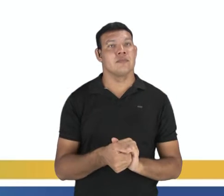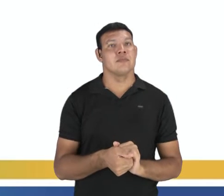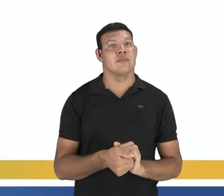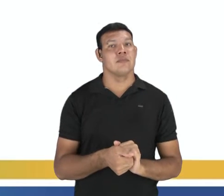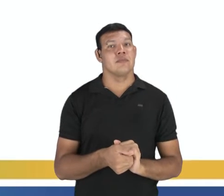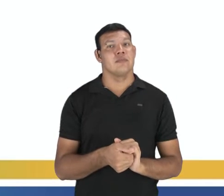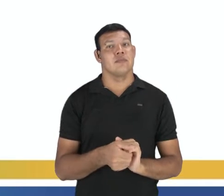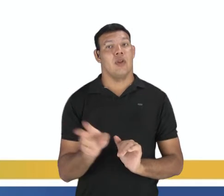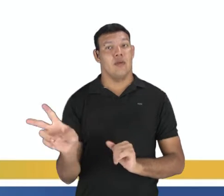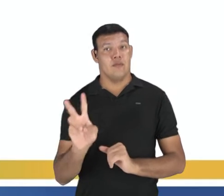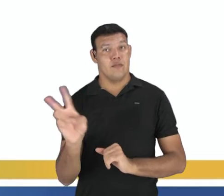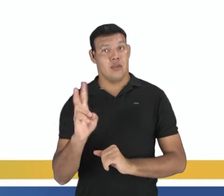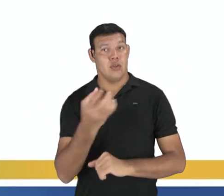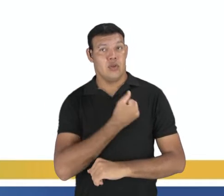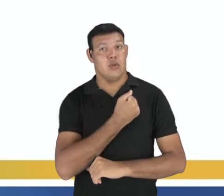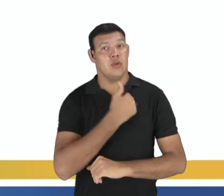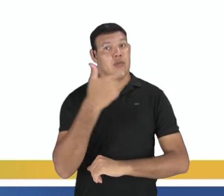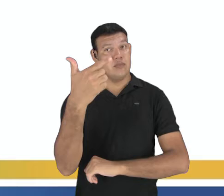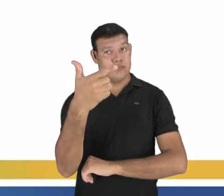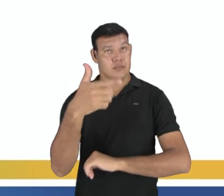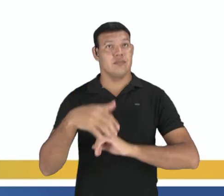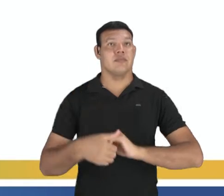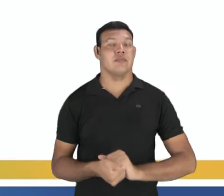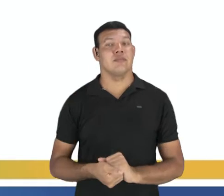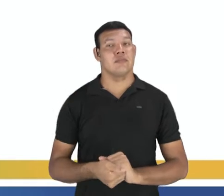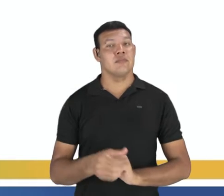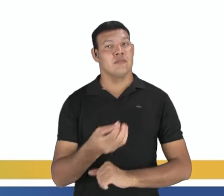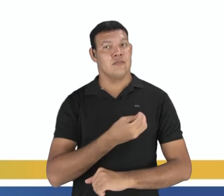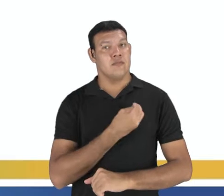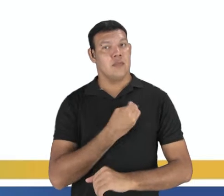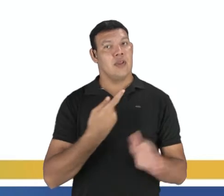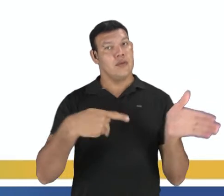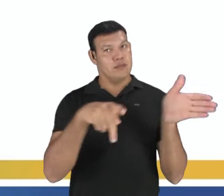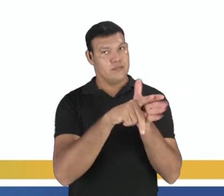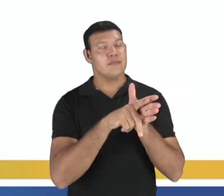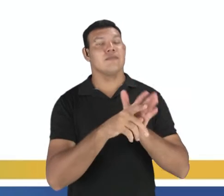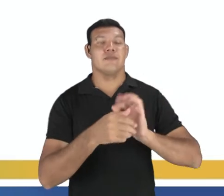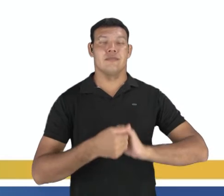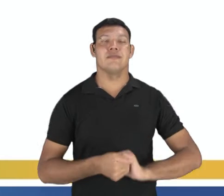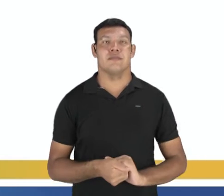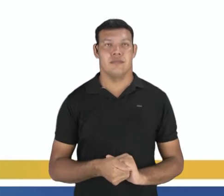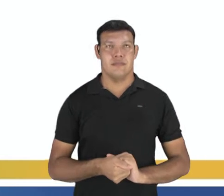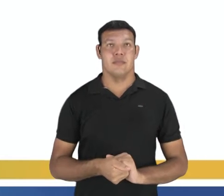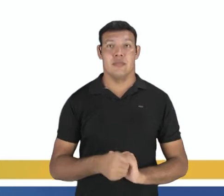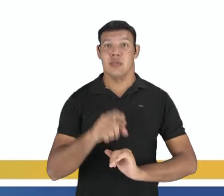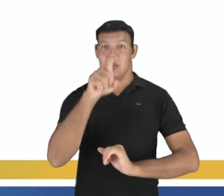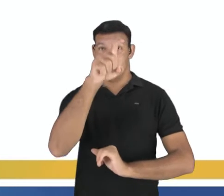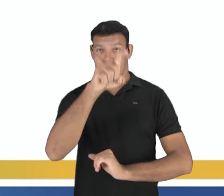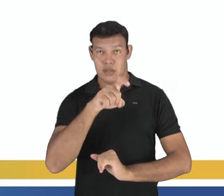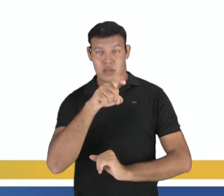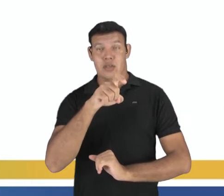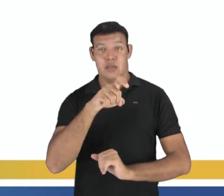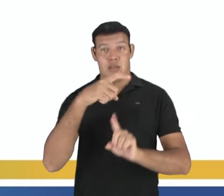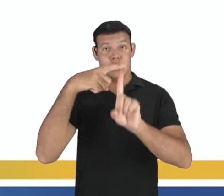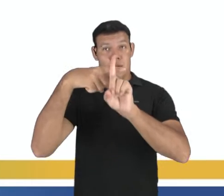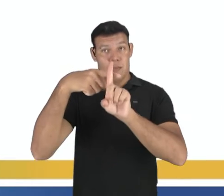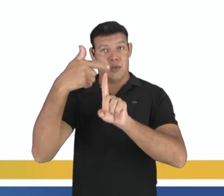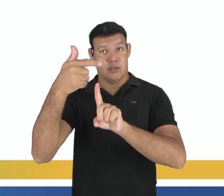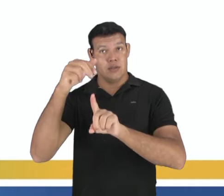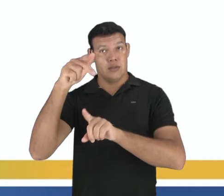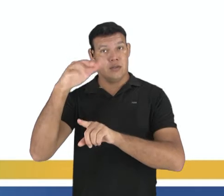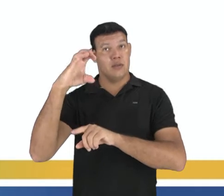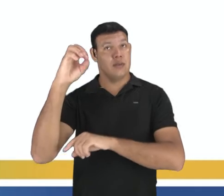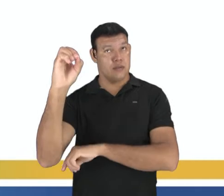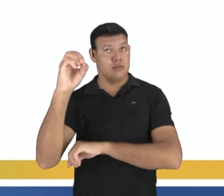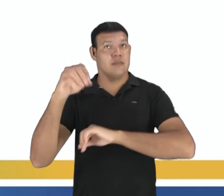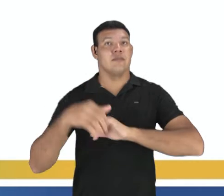Tudo bem? Então, nesse caso, na condição de existência, nós vamos ter que o x mais 2 é maior que zero.